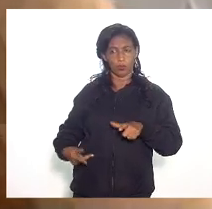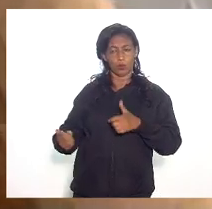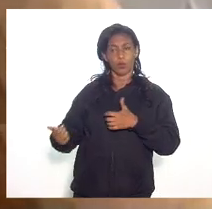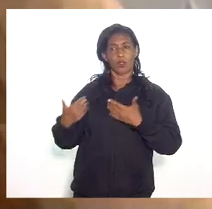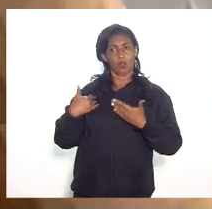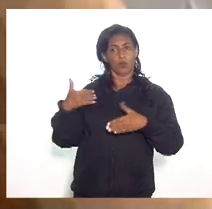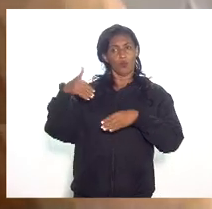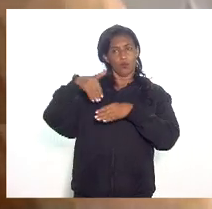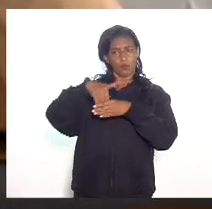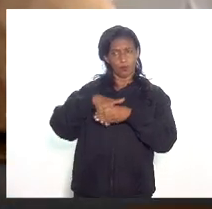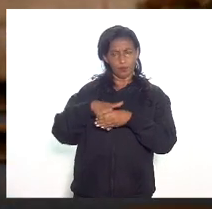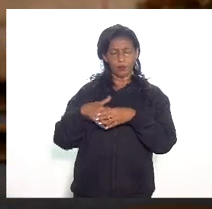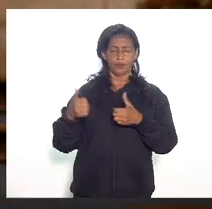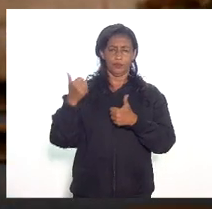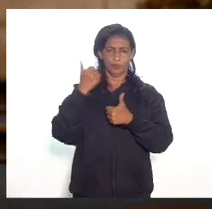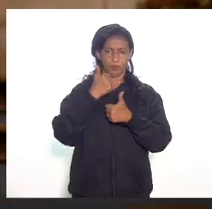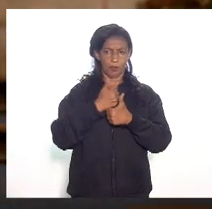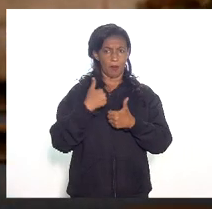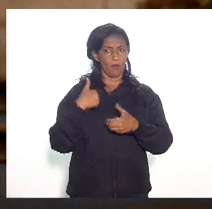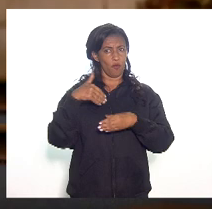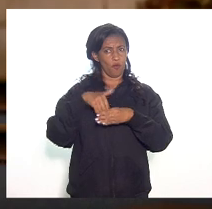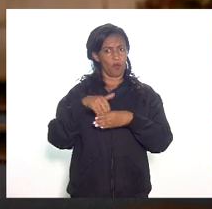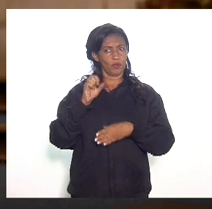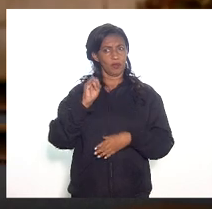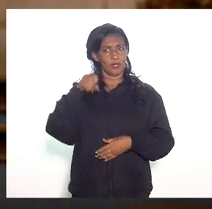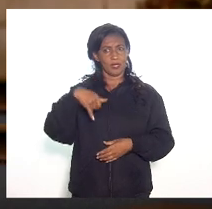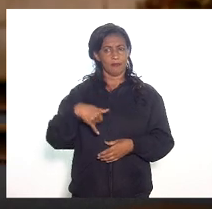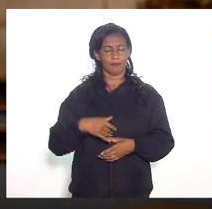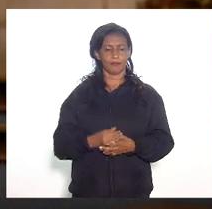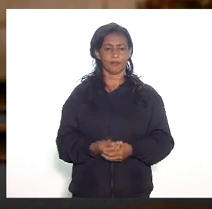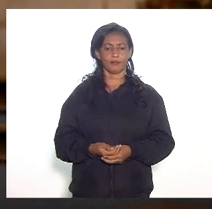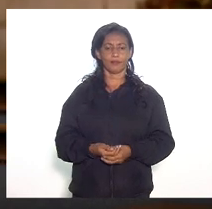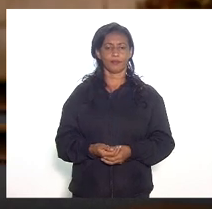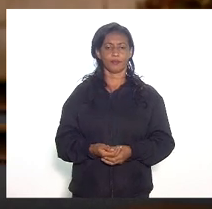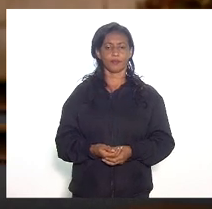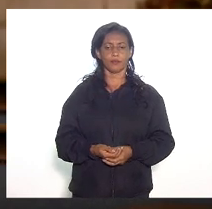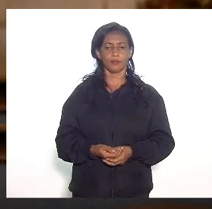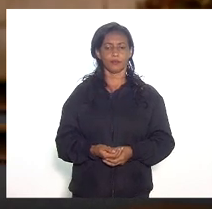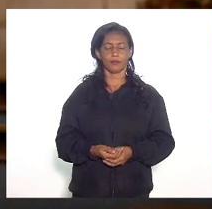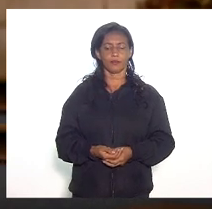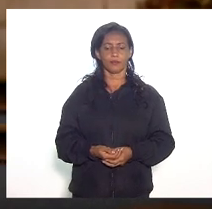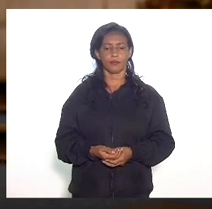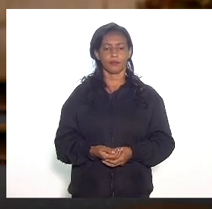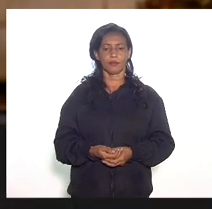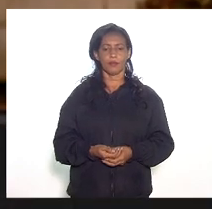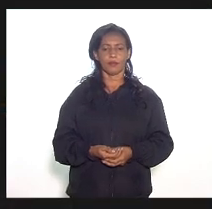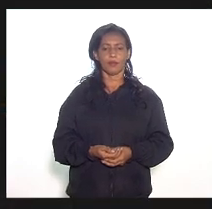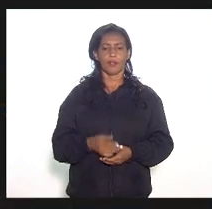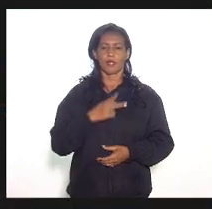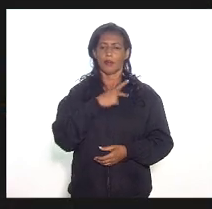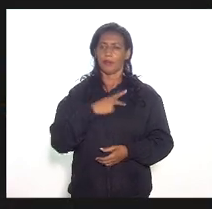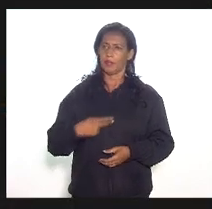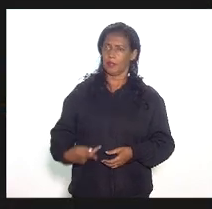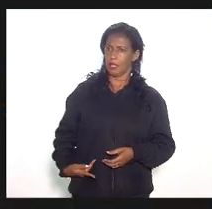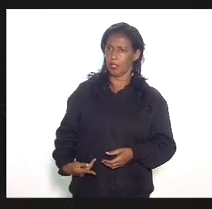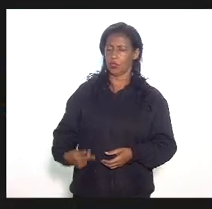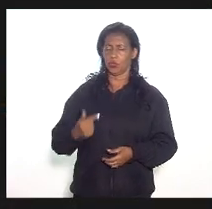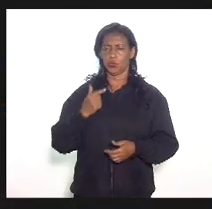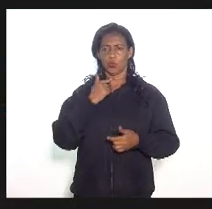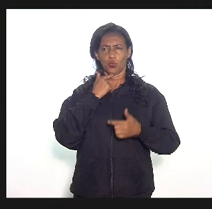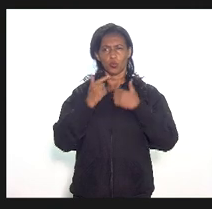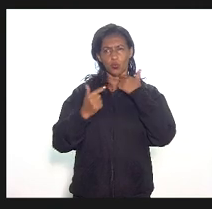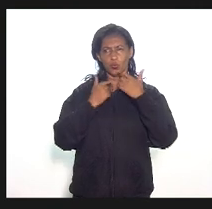meu voto é sim deputado Max Lemos presidente as dúvidas que eu tinha sobre esse projeto